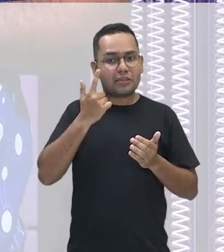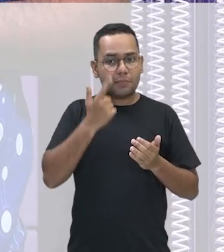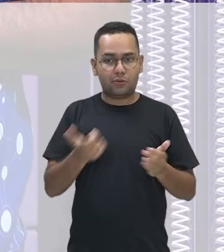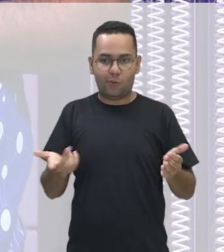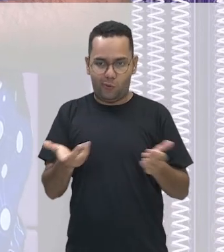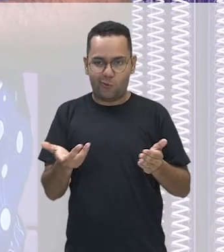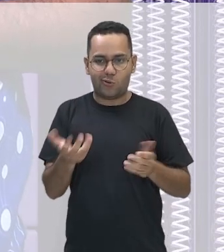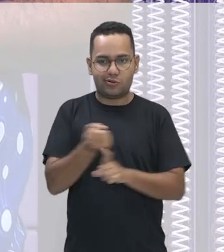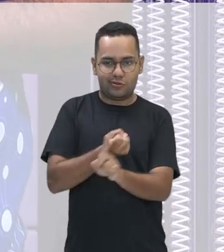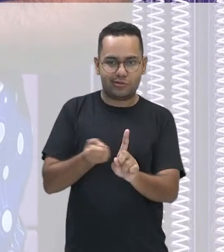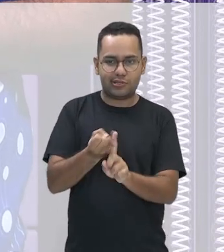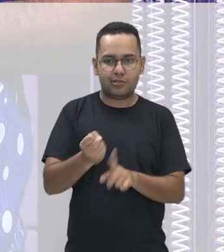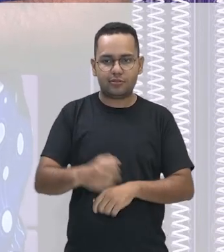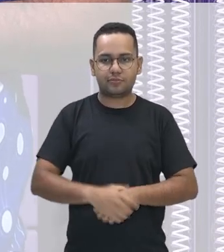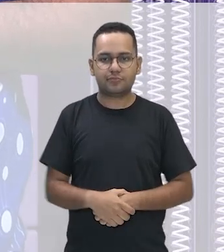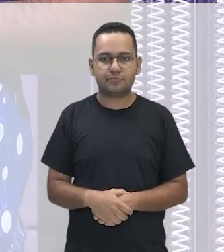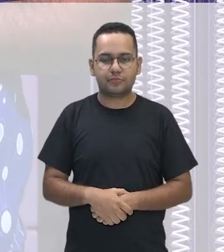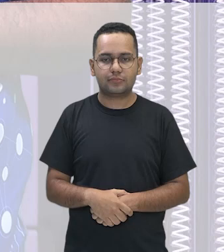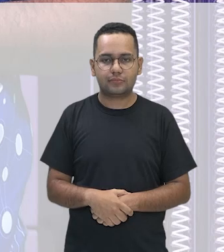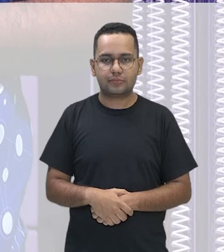posso falar, de